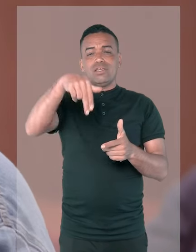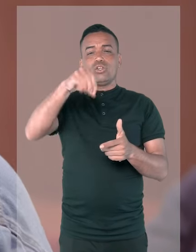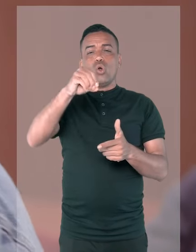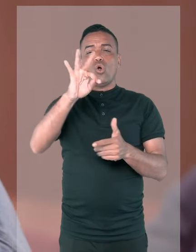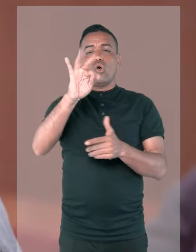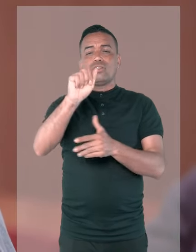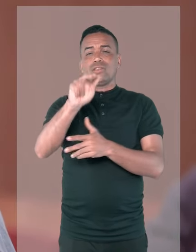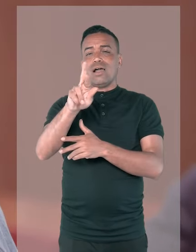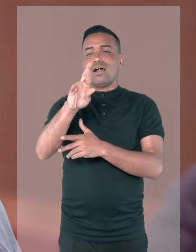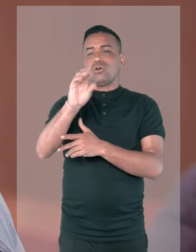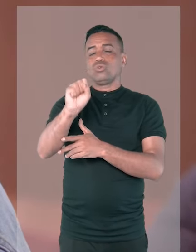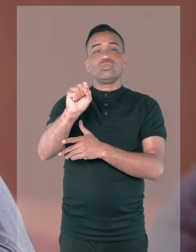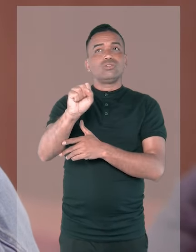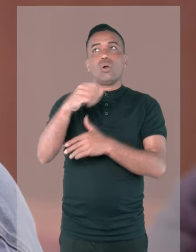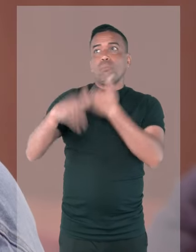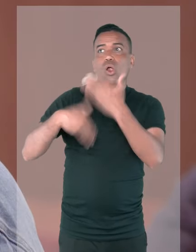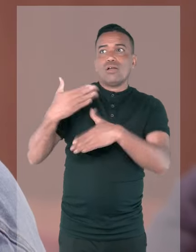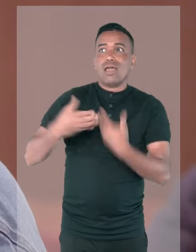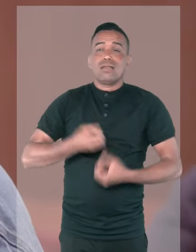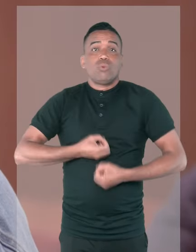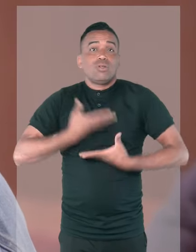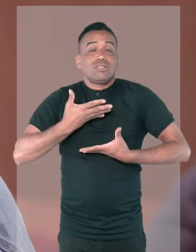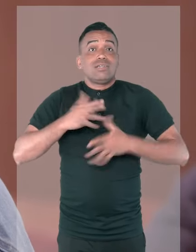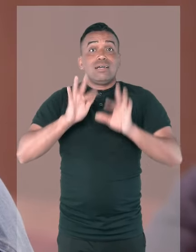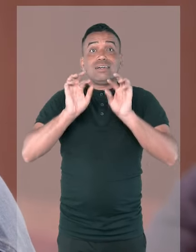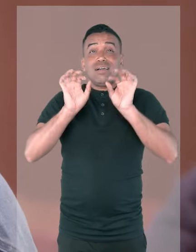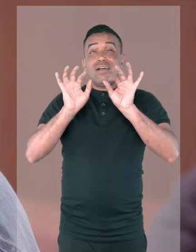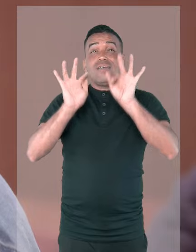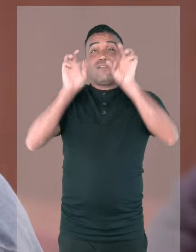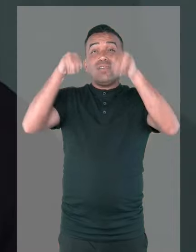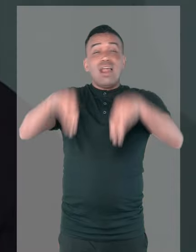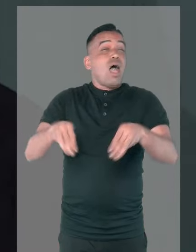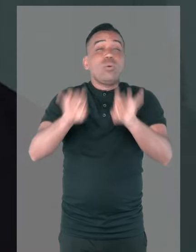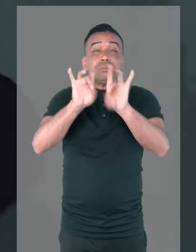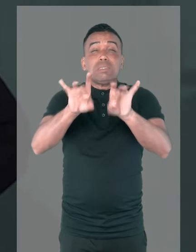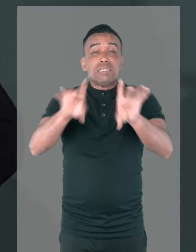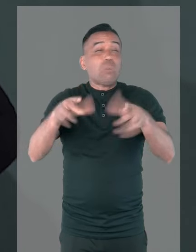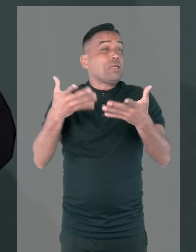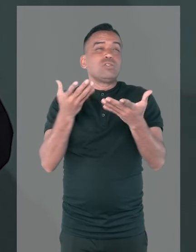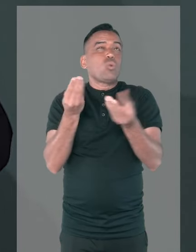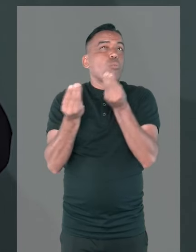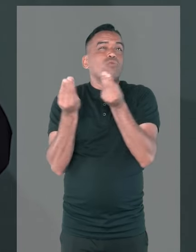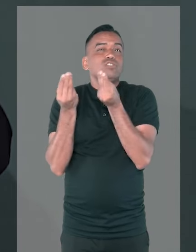da poesia nesse livro, especialmente nesse final dele, assim.